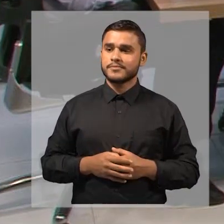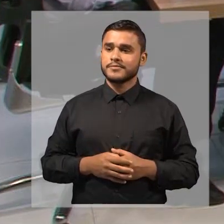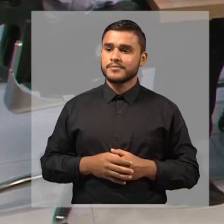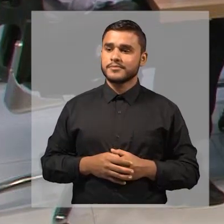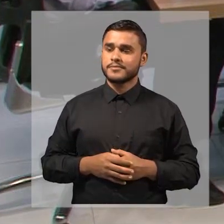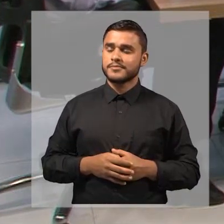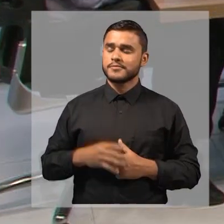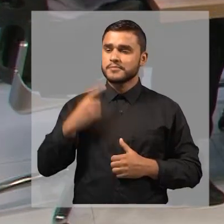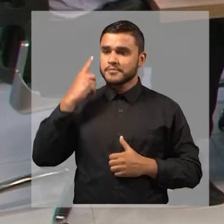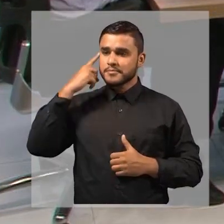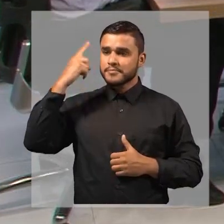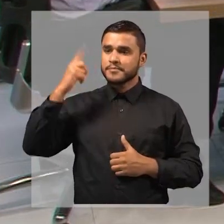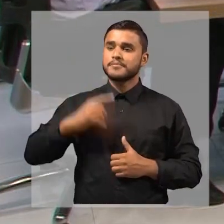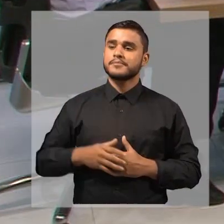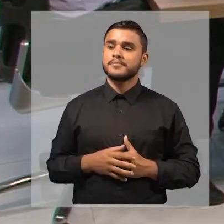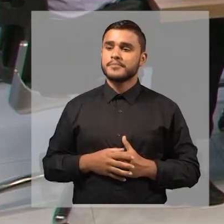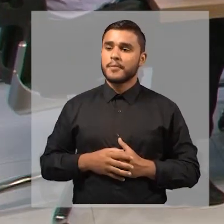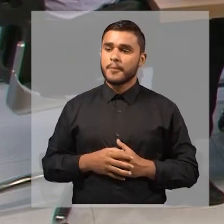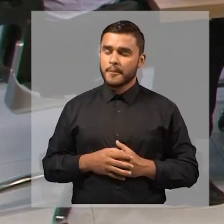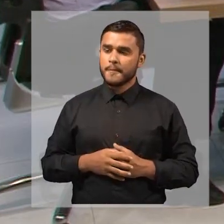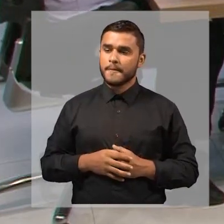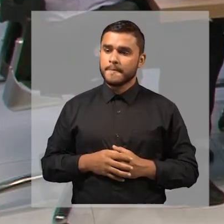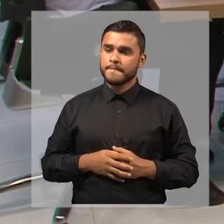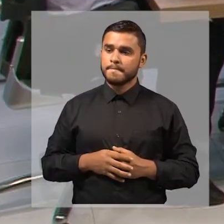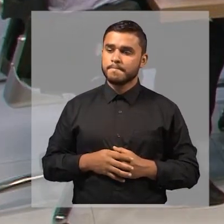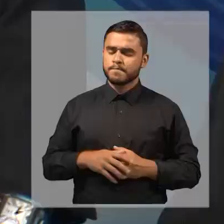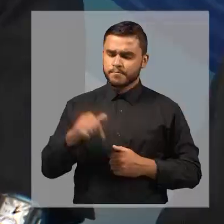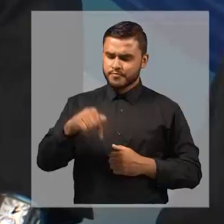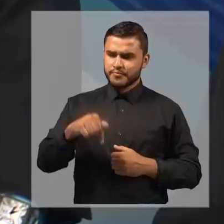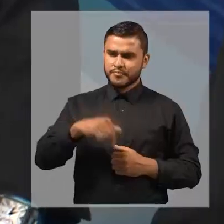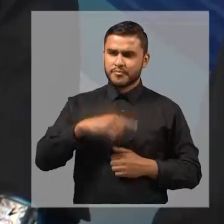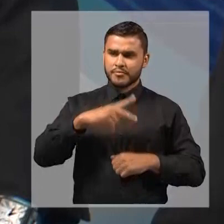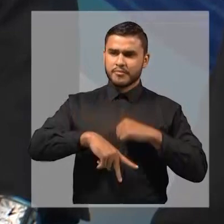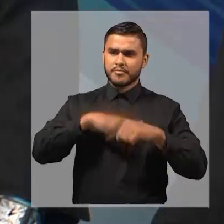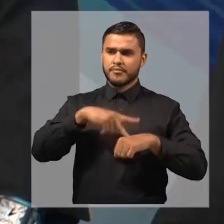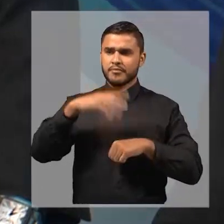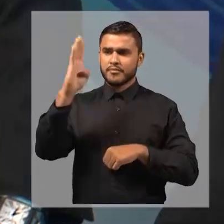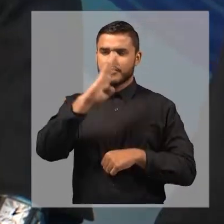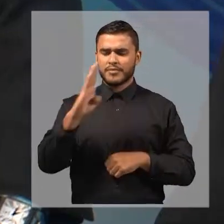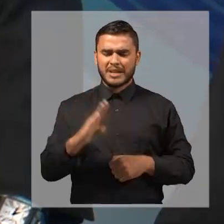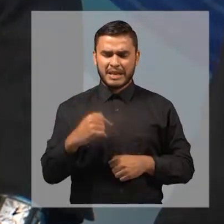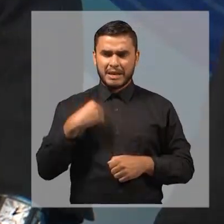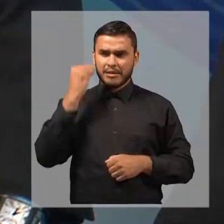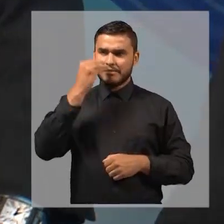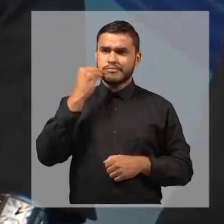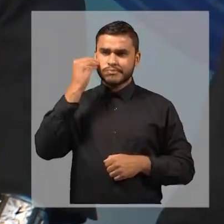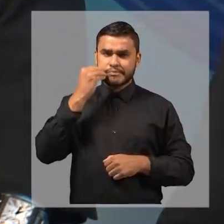Arnaldo, que muitas das vezes, como você estava dizendo, né, a República Brasileira não é para